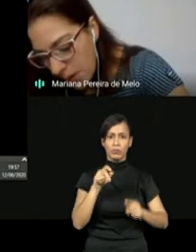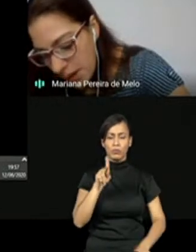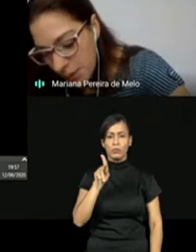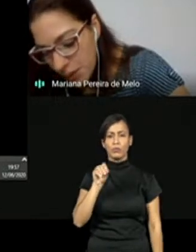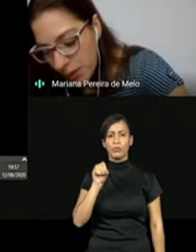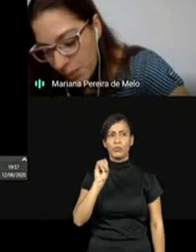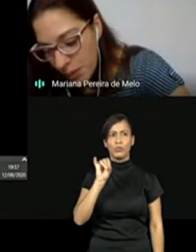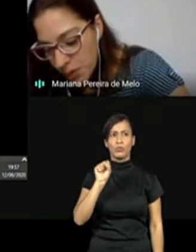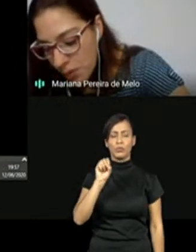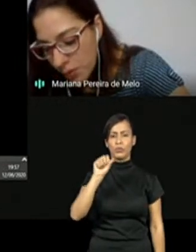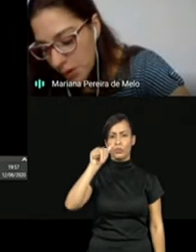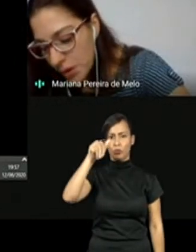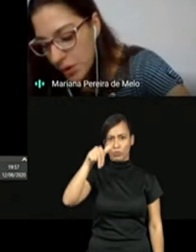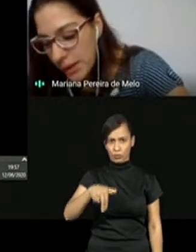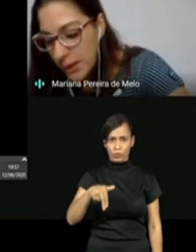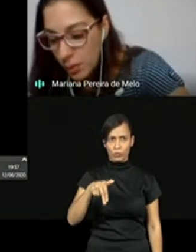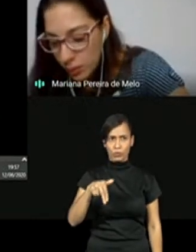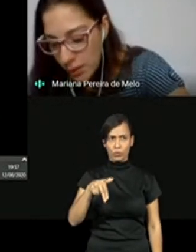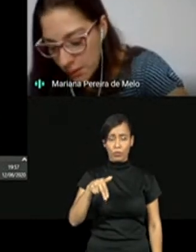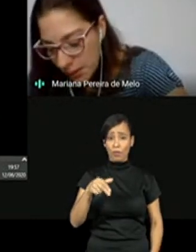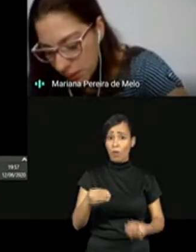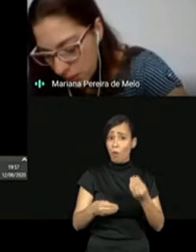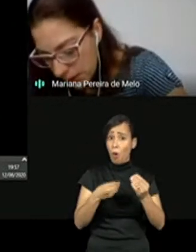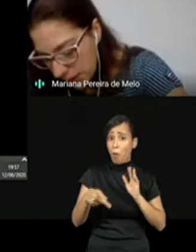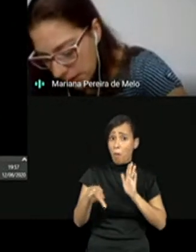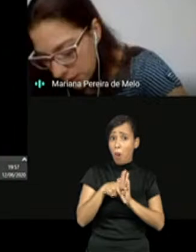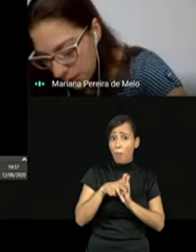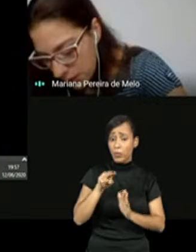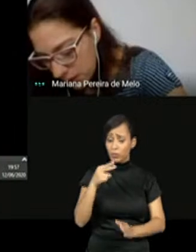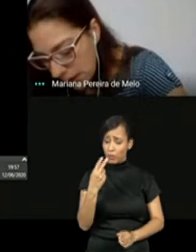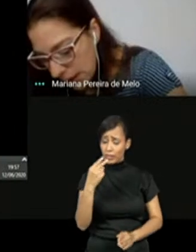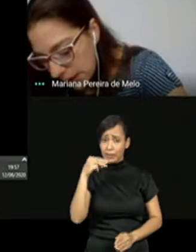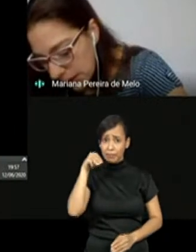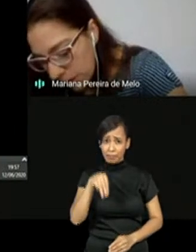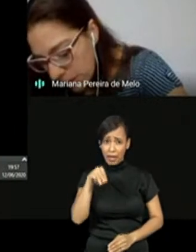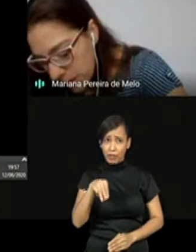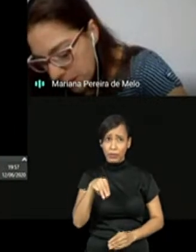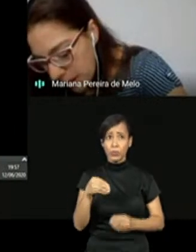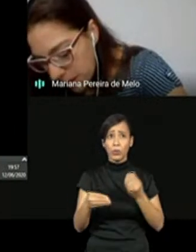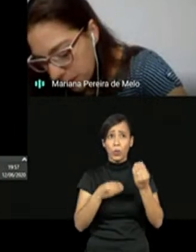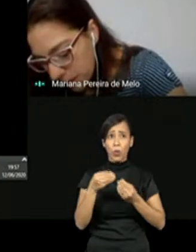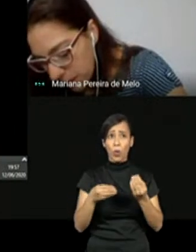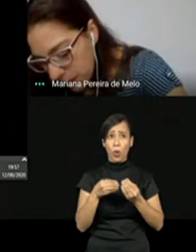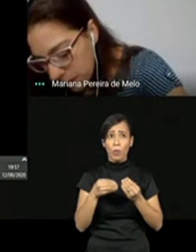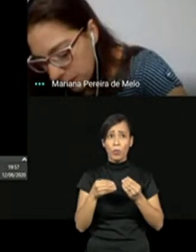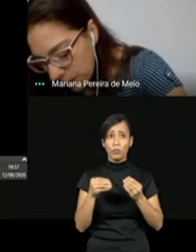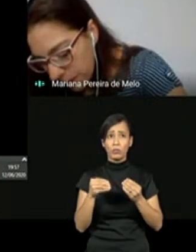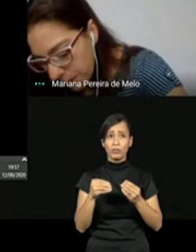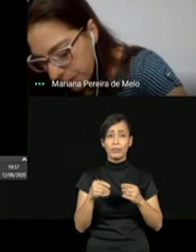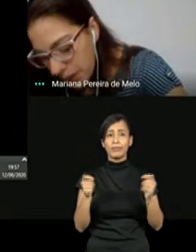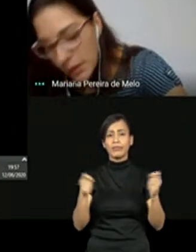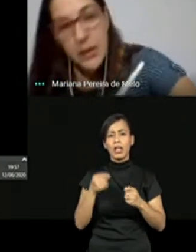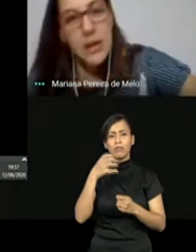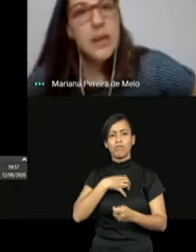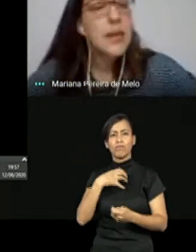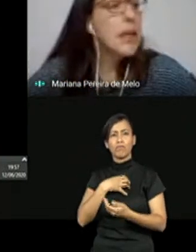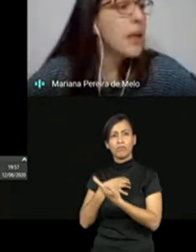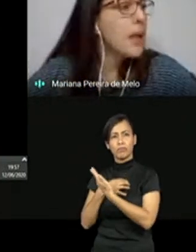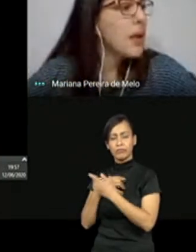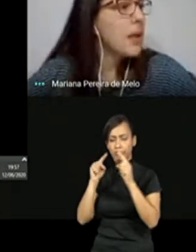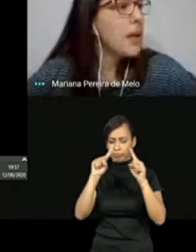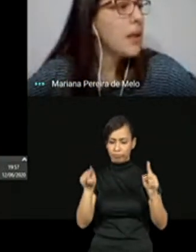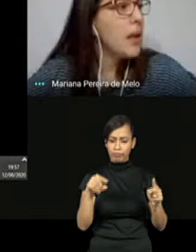Qual o parâmetro da Poisson quando a gente lida com 2 metros quadrados? Então, eu espero, ó,